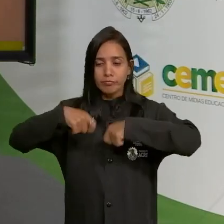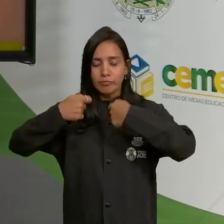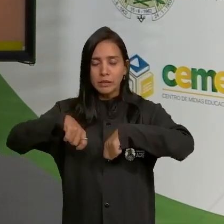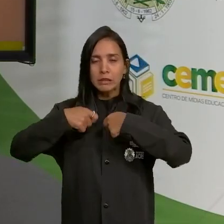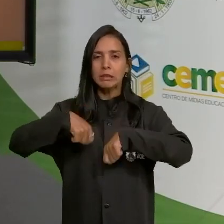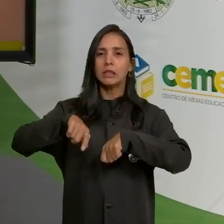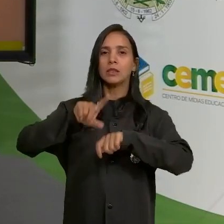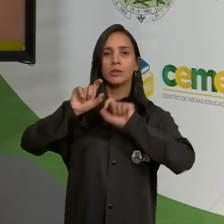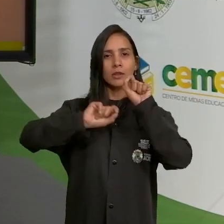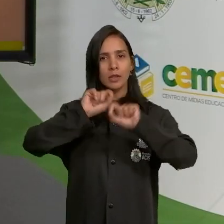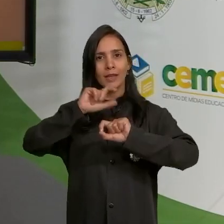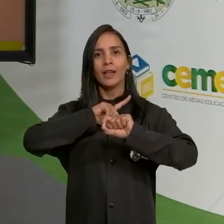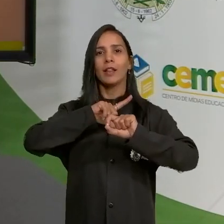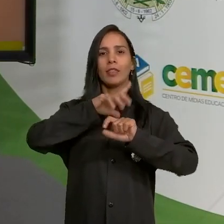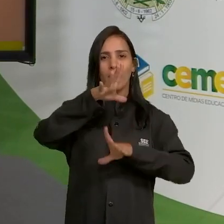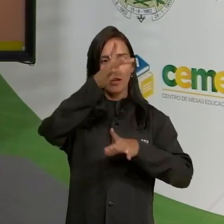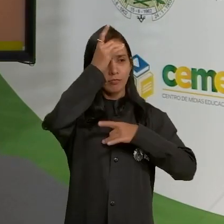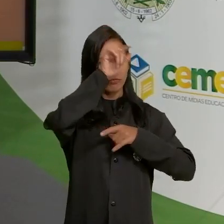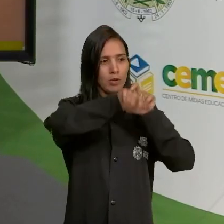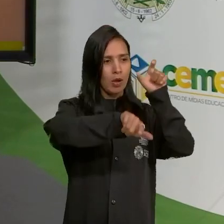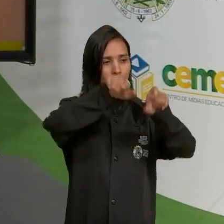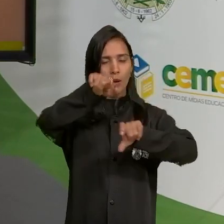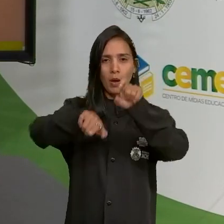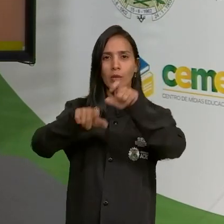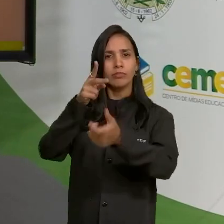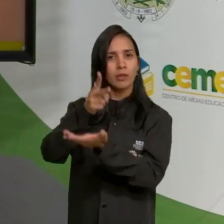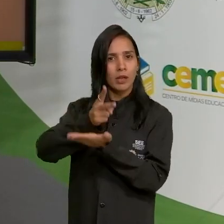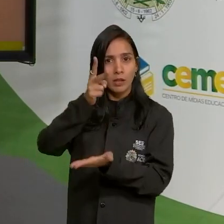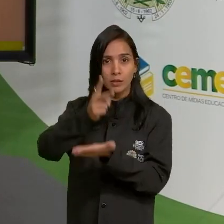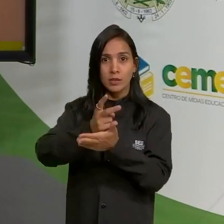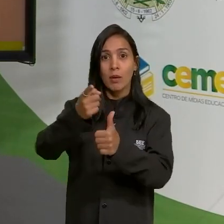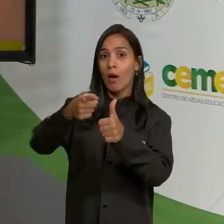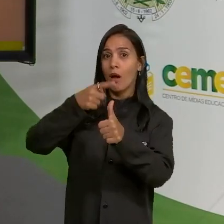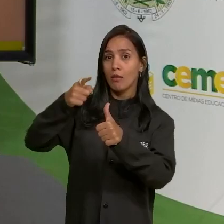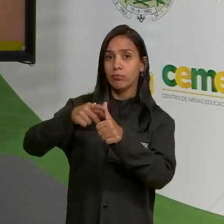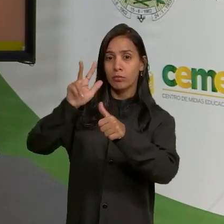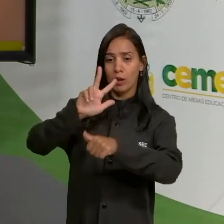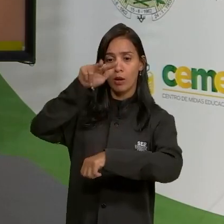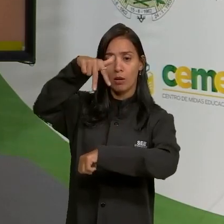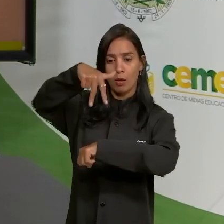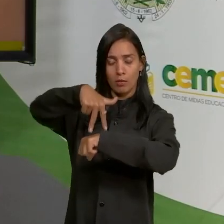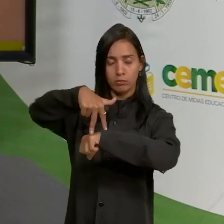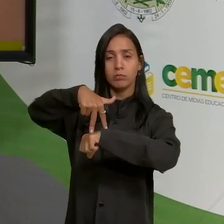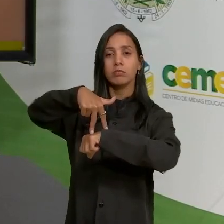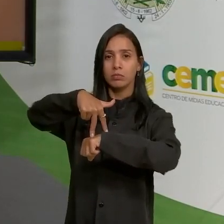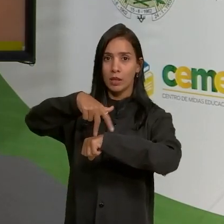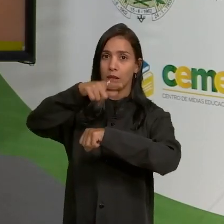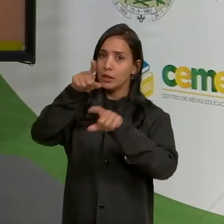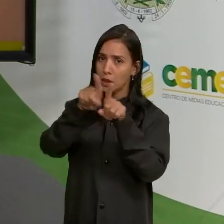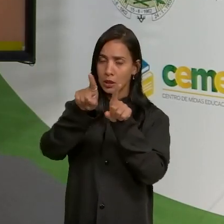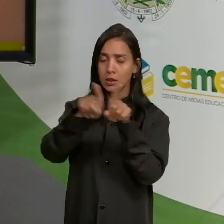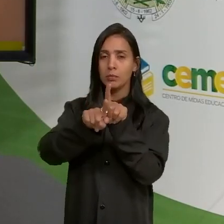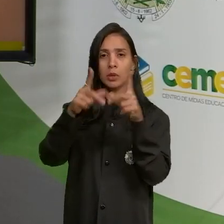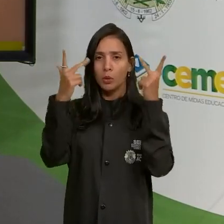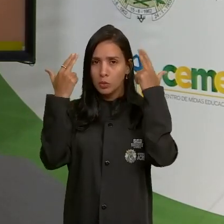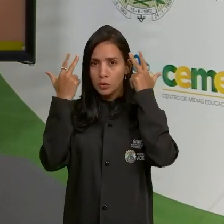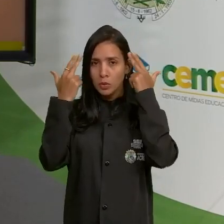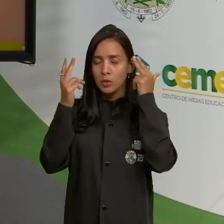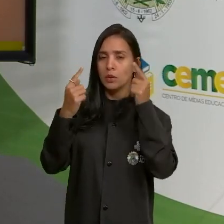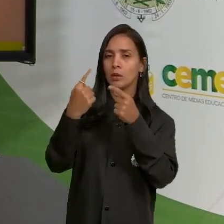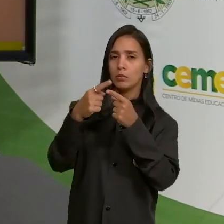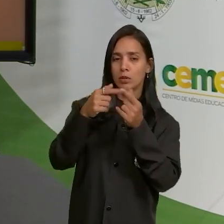os personagens sempre na primeira pessoa, sempre sendo interpretado por pessoas comuns, certo? Então, aí